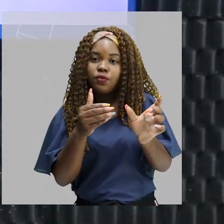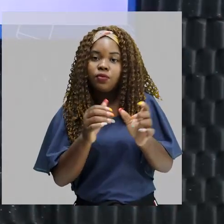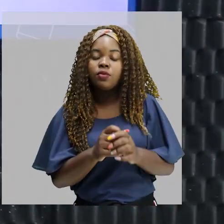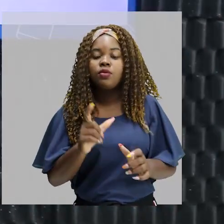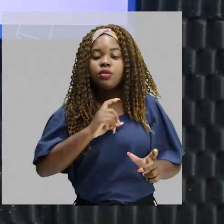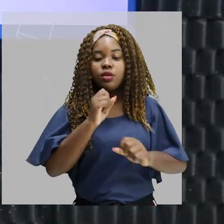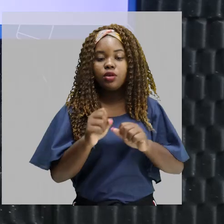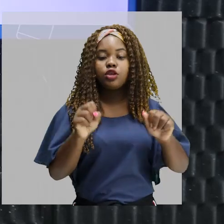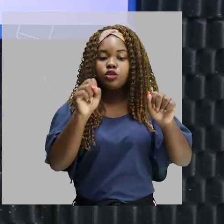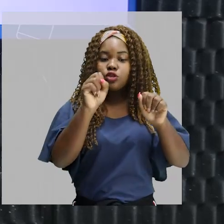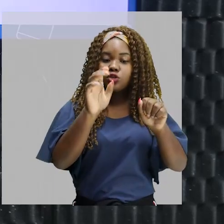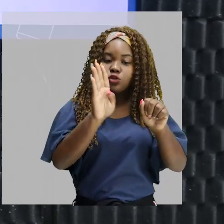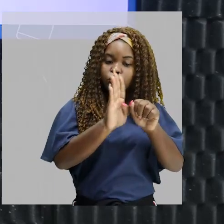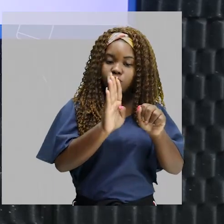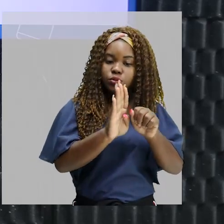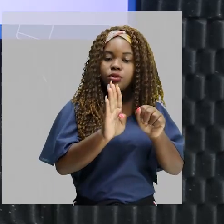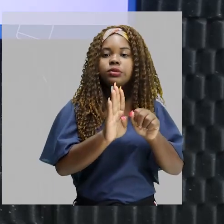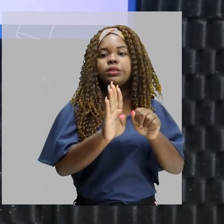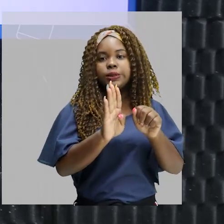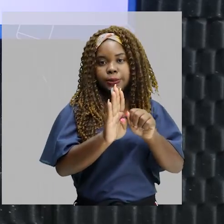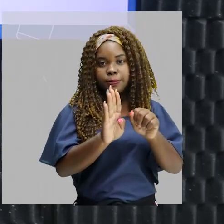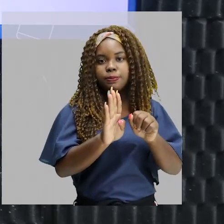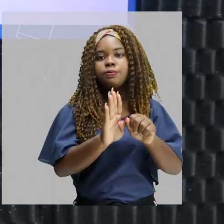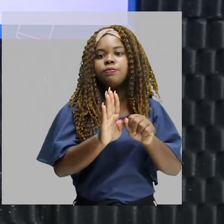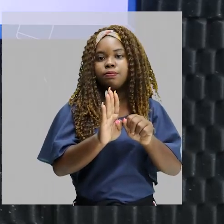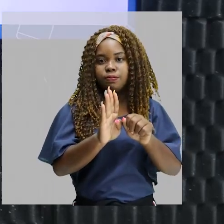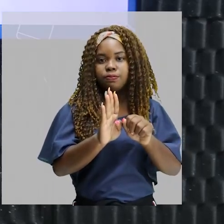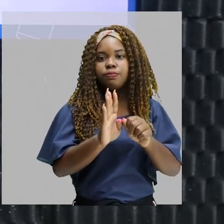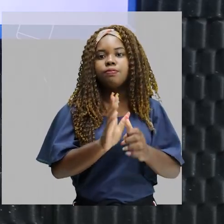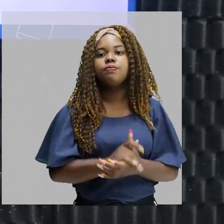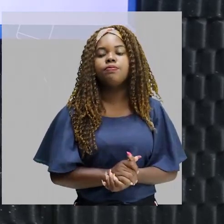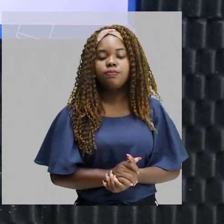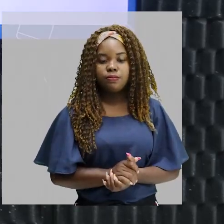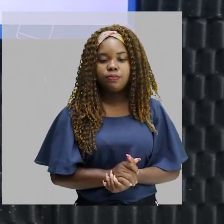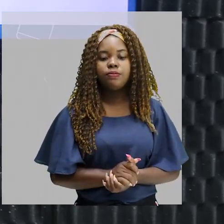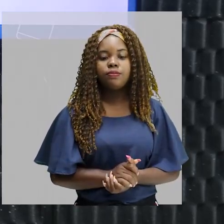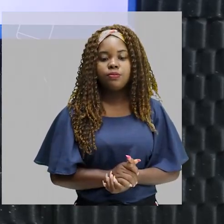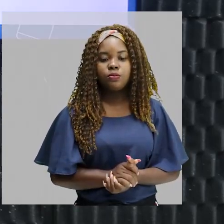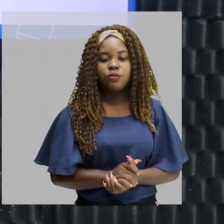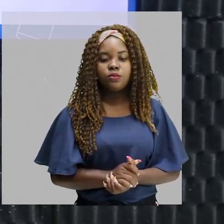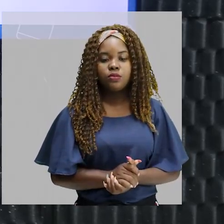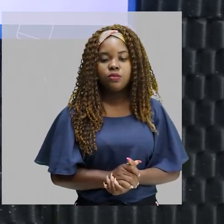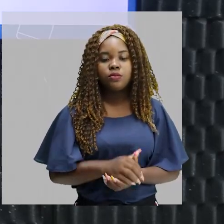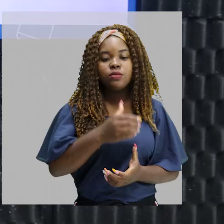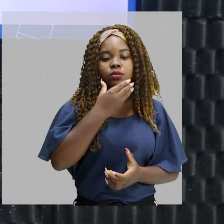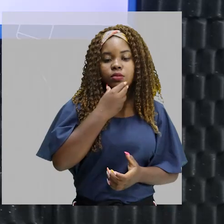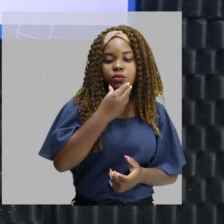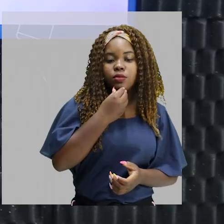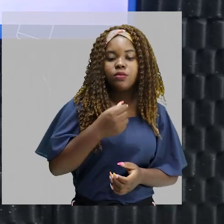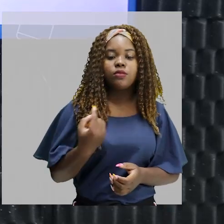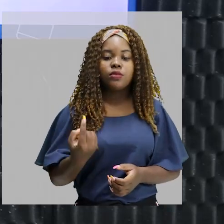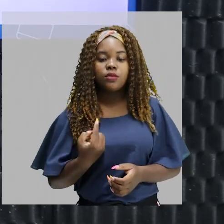um substantivo masculino singular. Prestem bastante atenção.